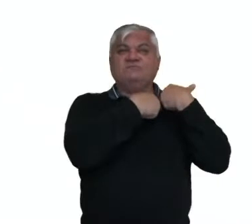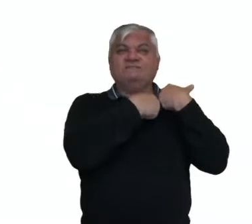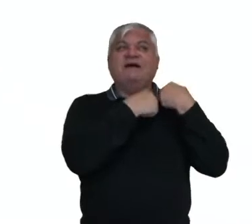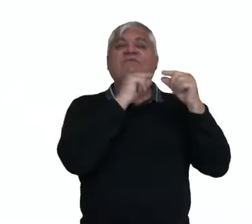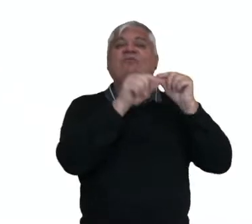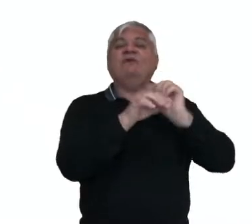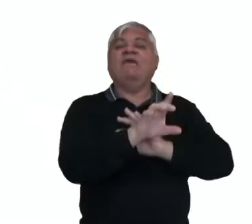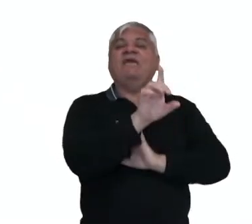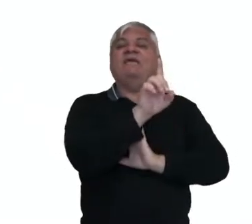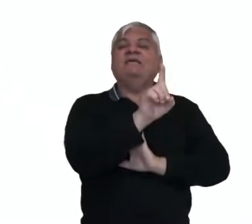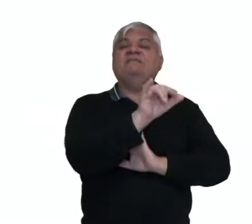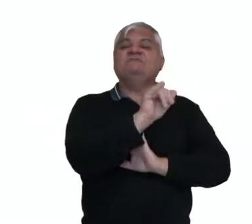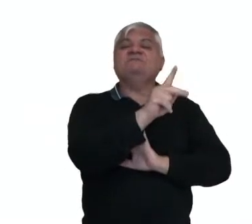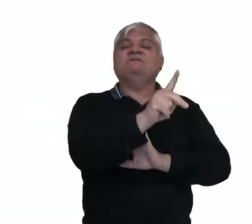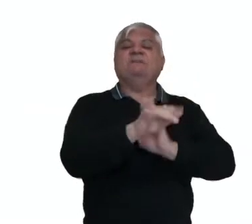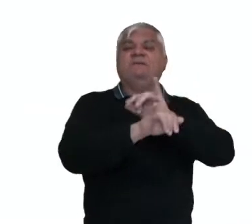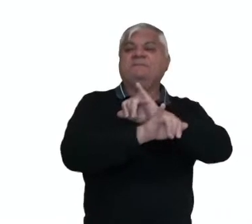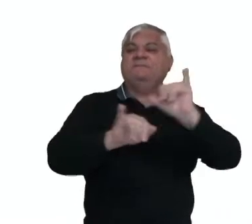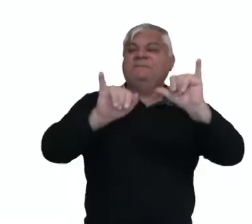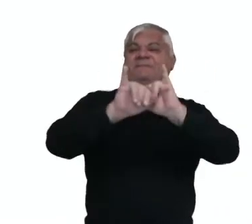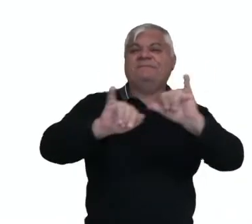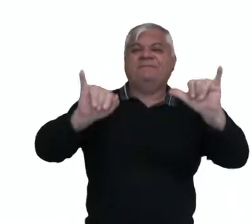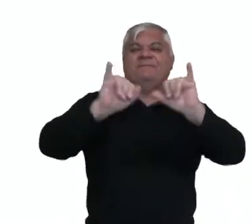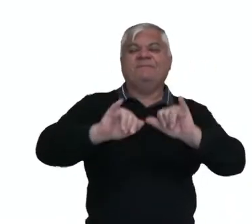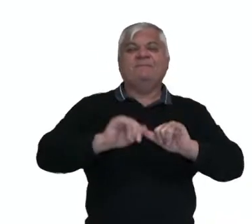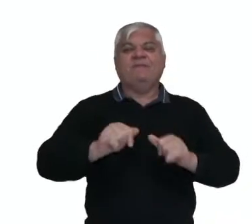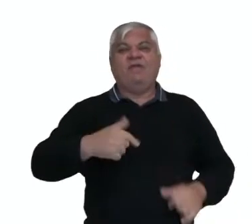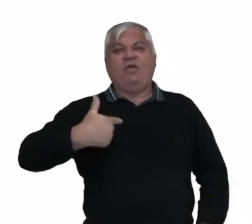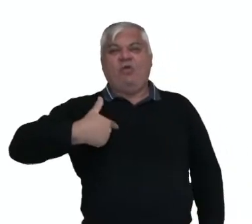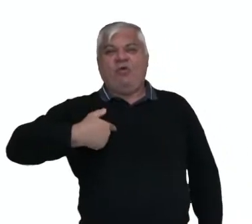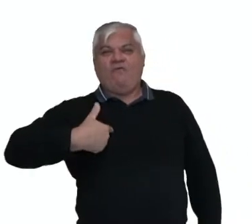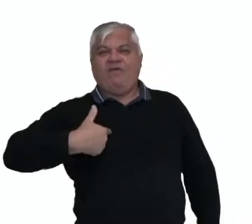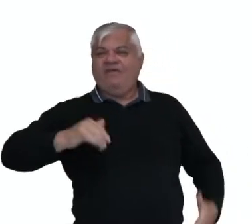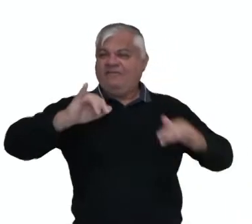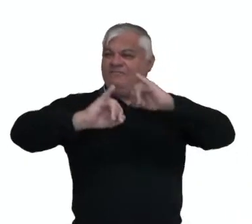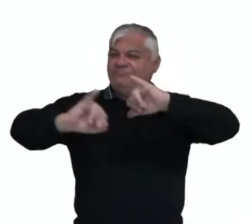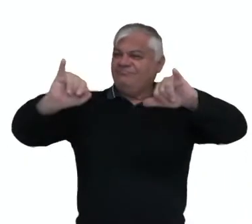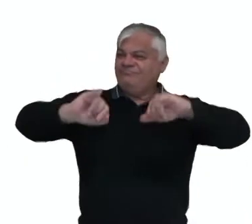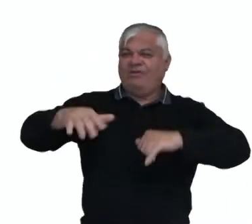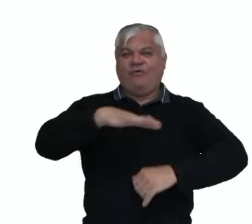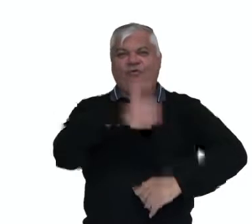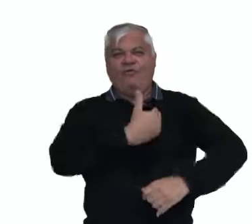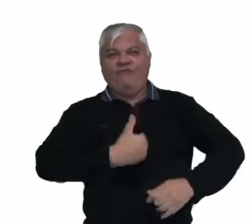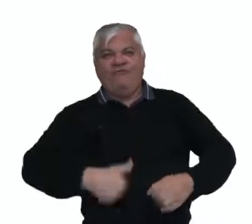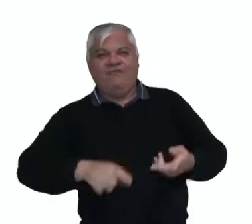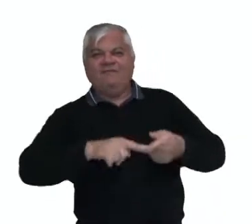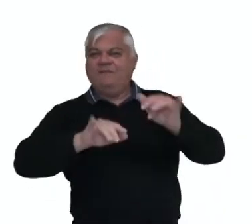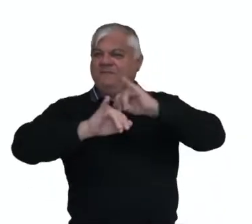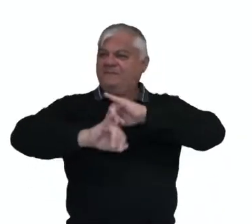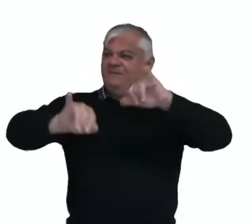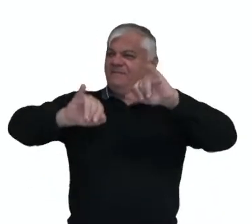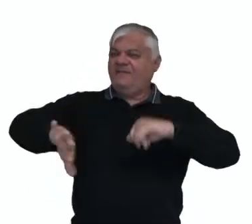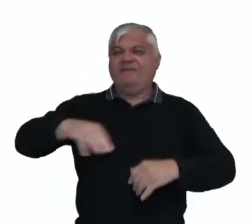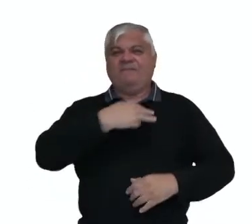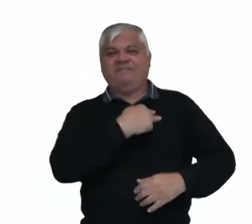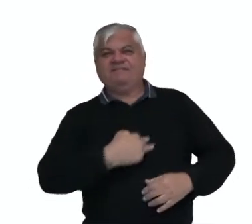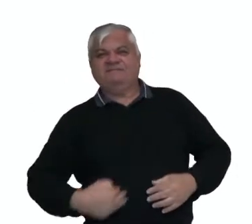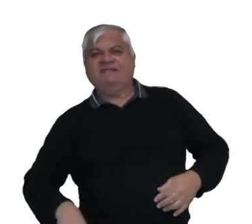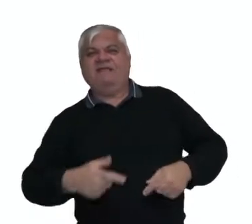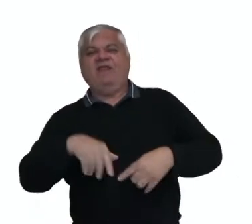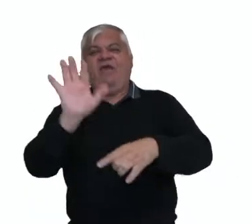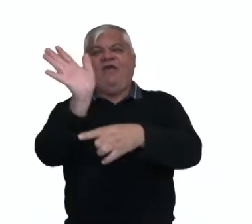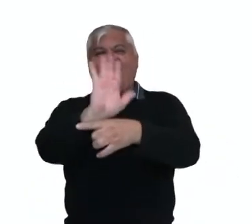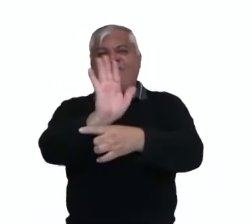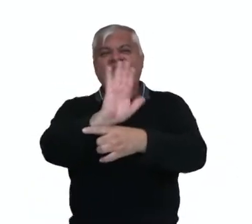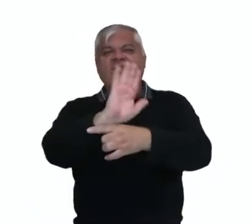a propaganda política de Getúlio Vargas, do governo, dos ministérios, fazendo filmes, cartazes. Aqui a gente